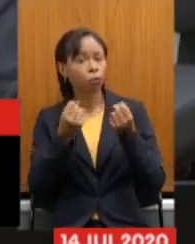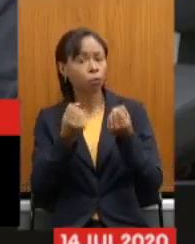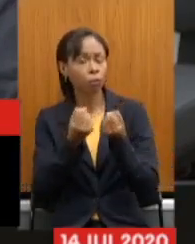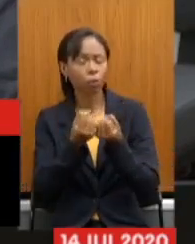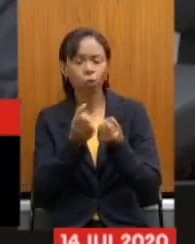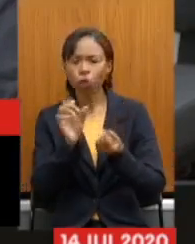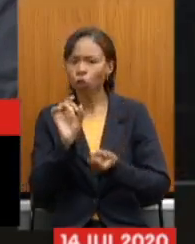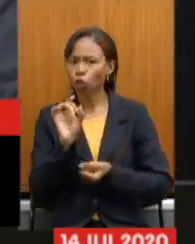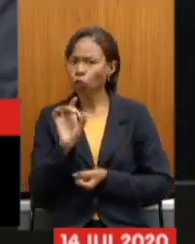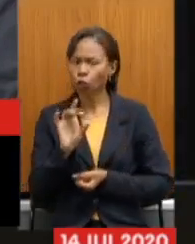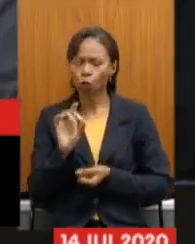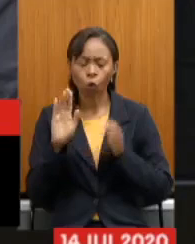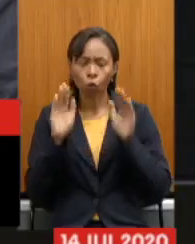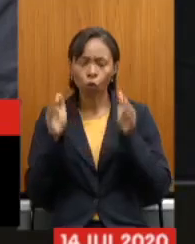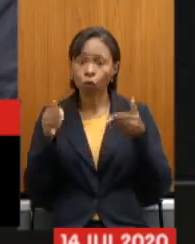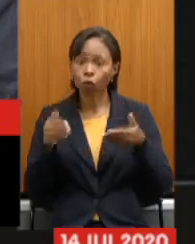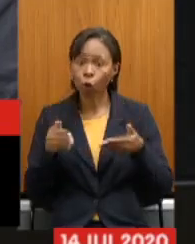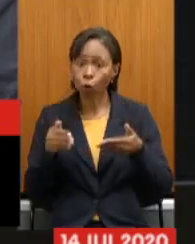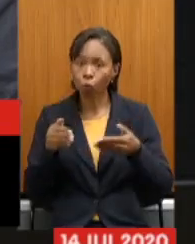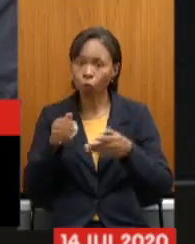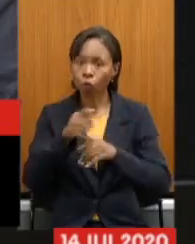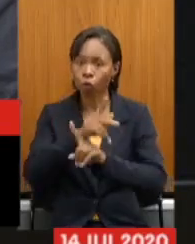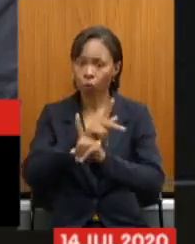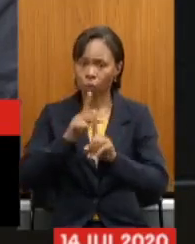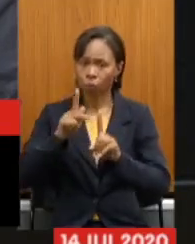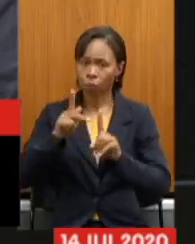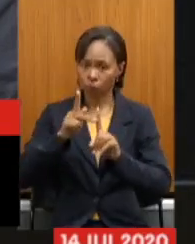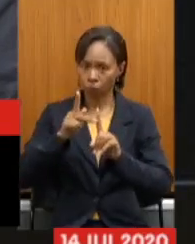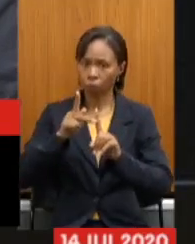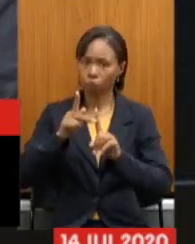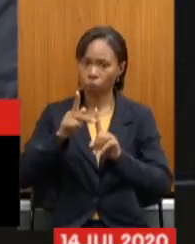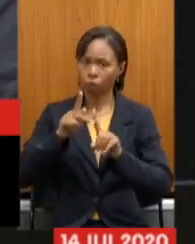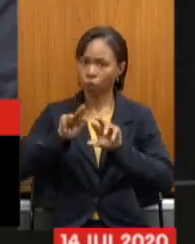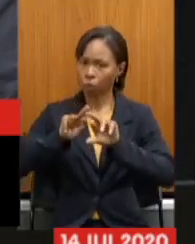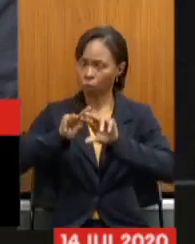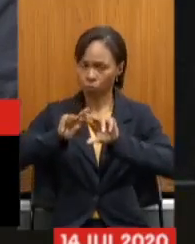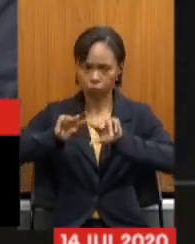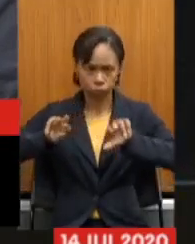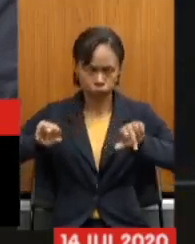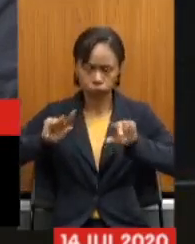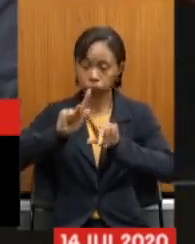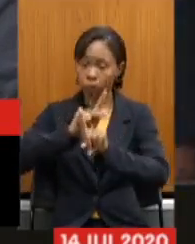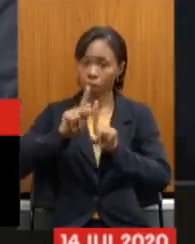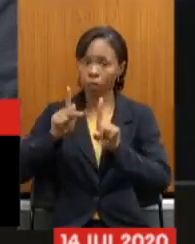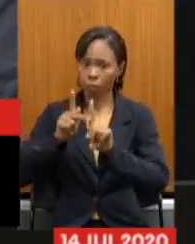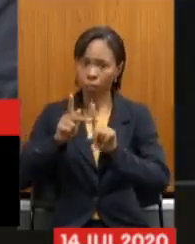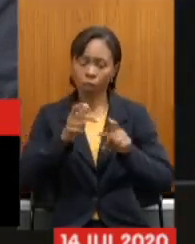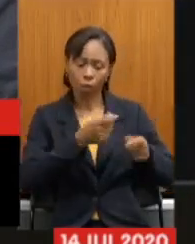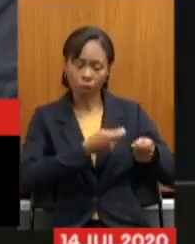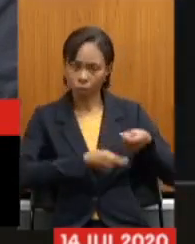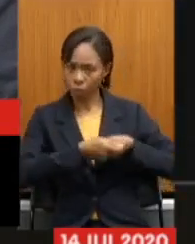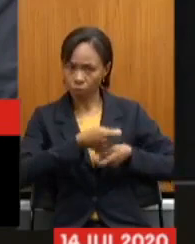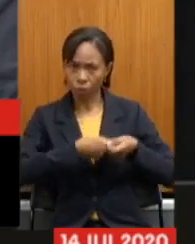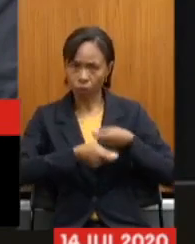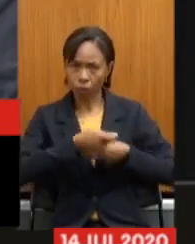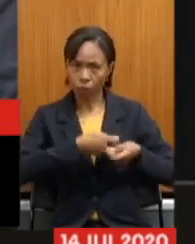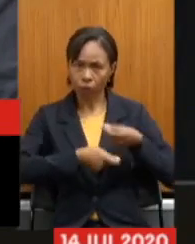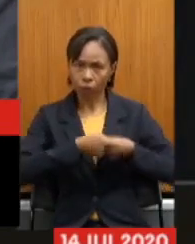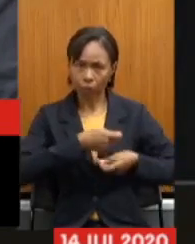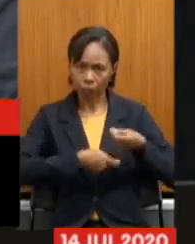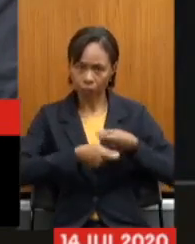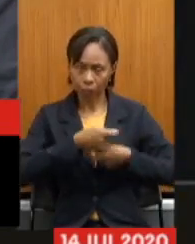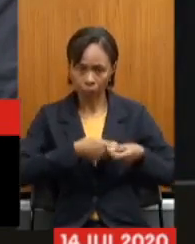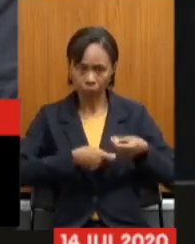as questões previdenciárias. As matérias administrativas contidas nas